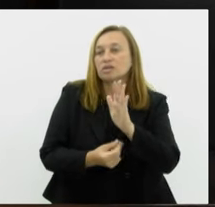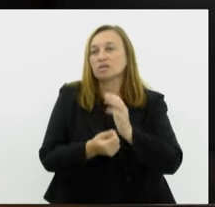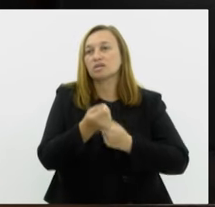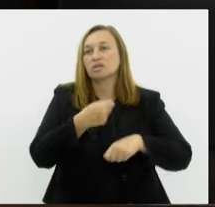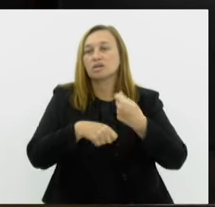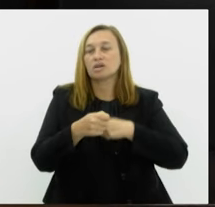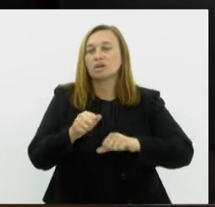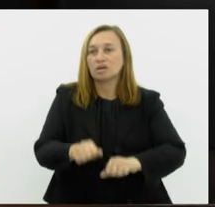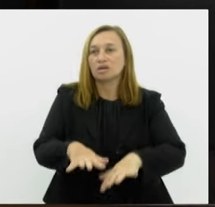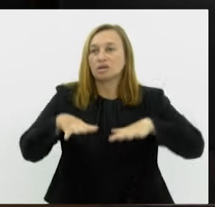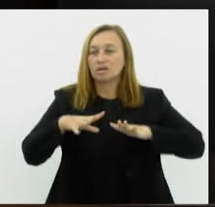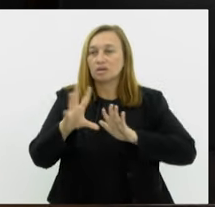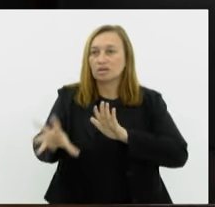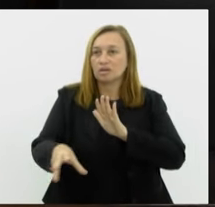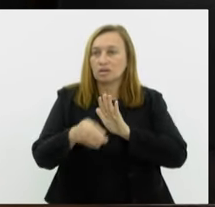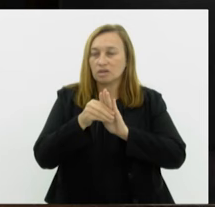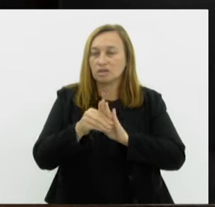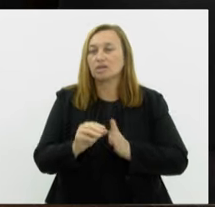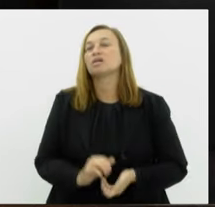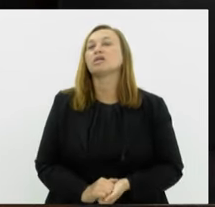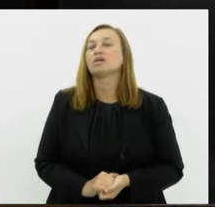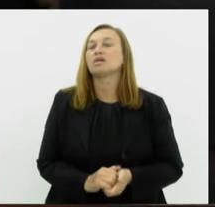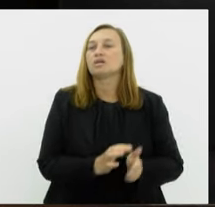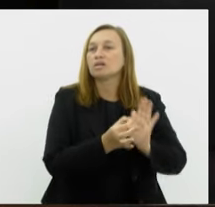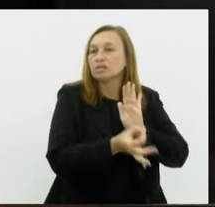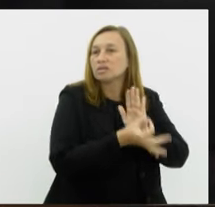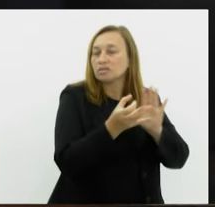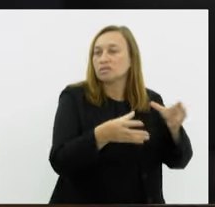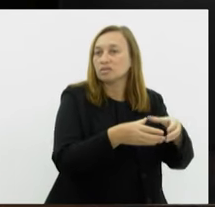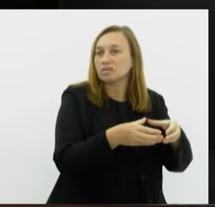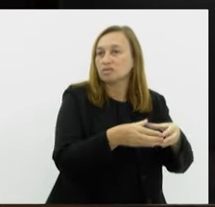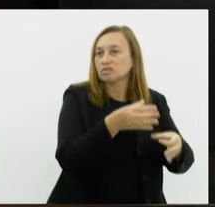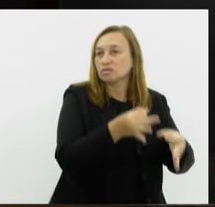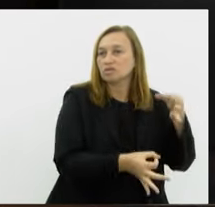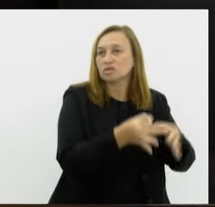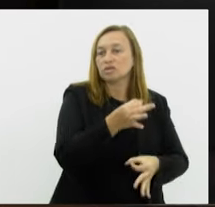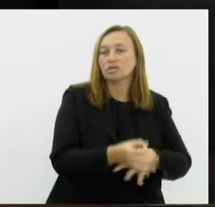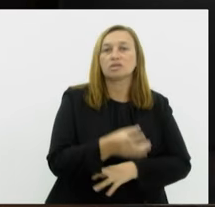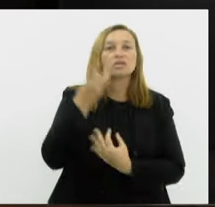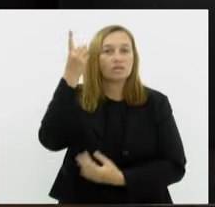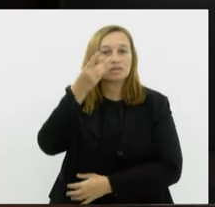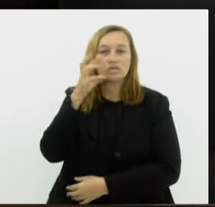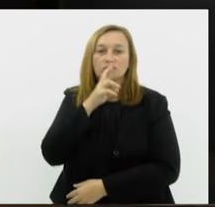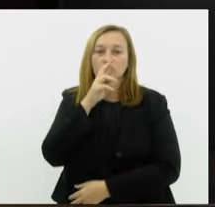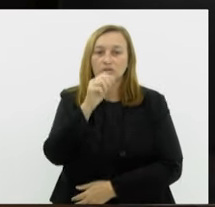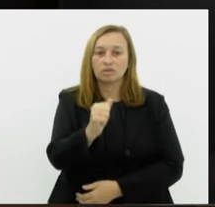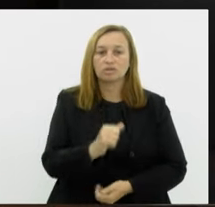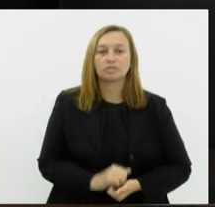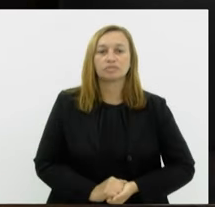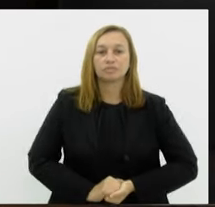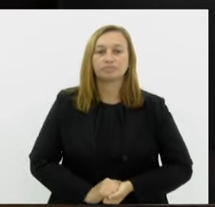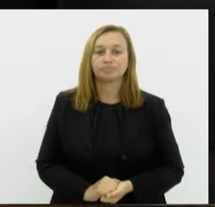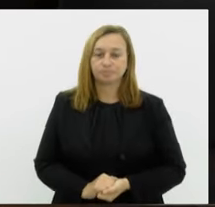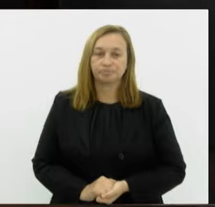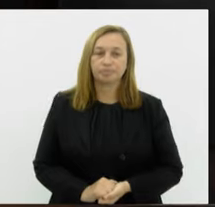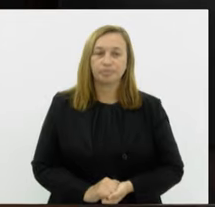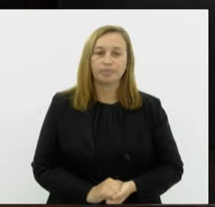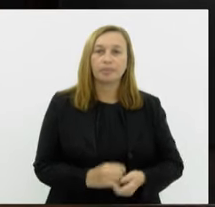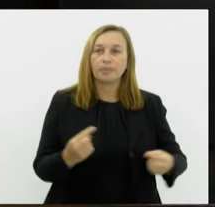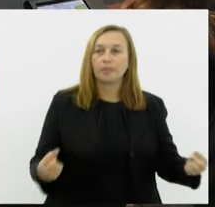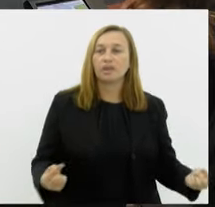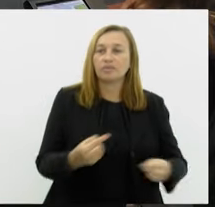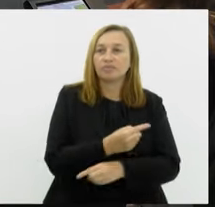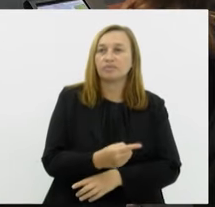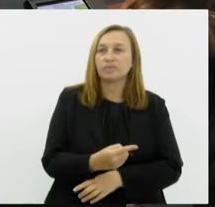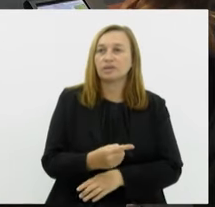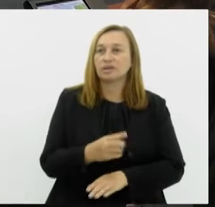de plenário. Para emitir parecer pela Comissão de Constituição e Justiça, deputado Rodrigo Amorim. Parecer contrário às emendas,